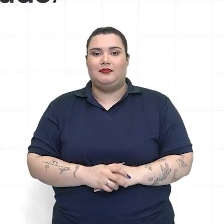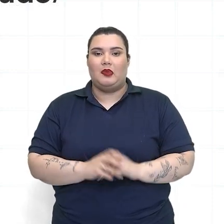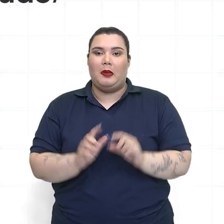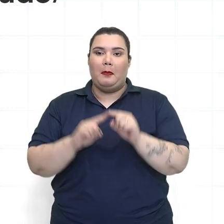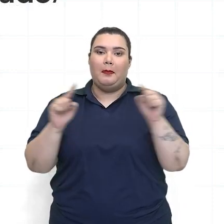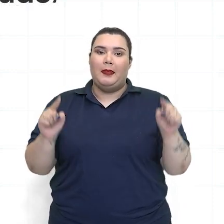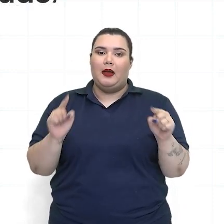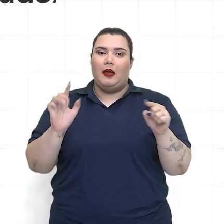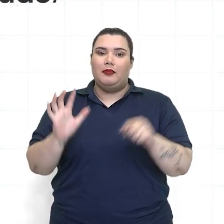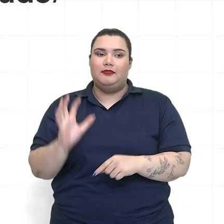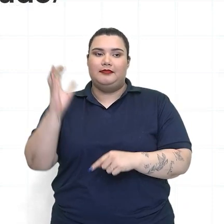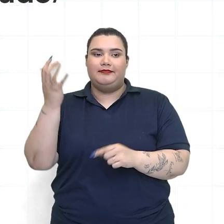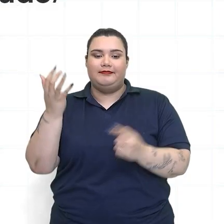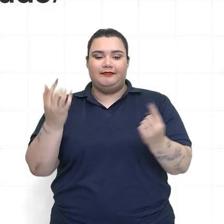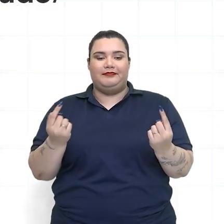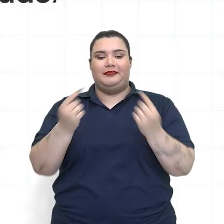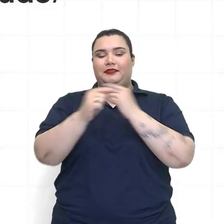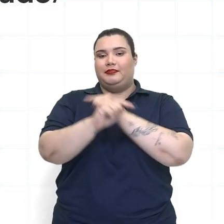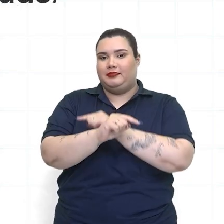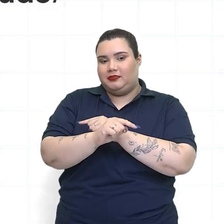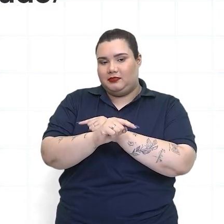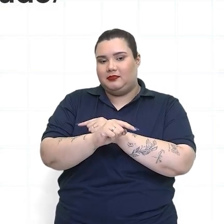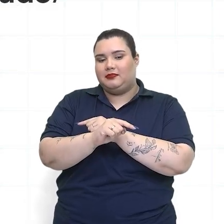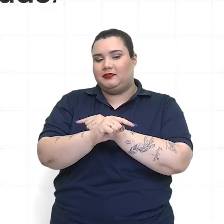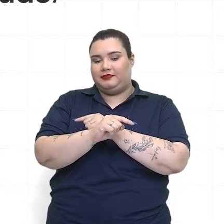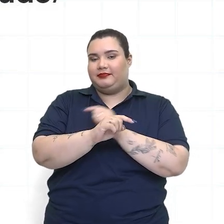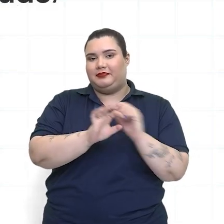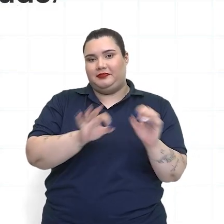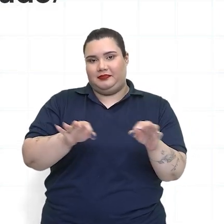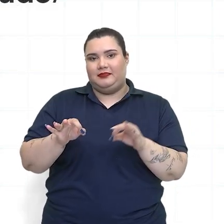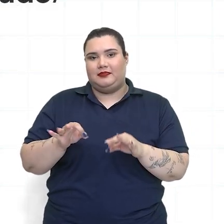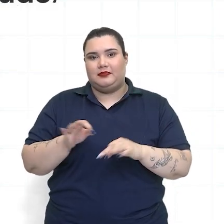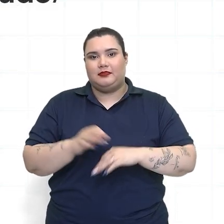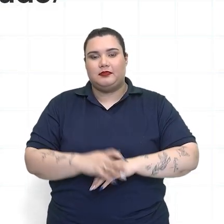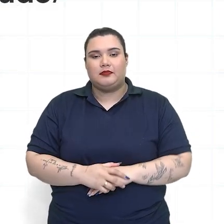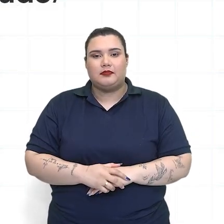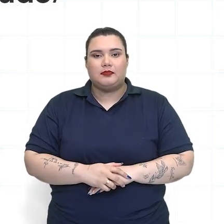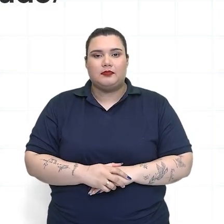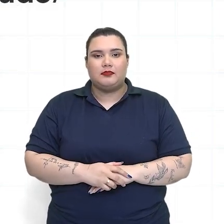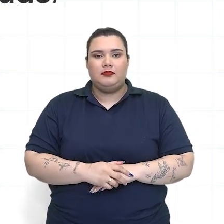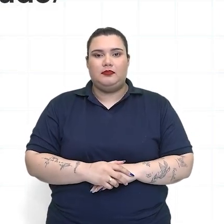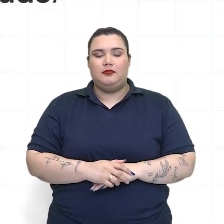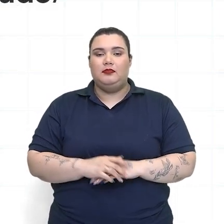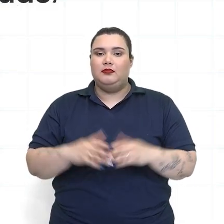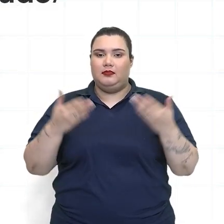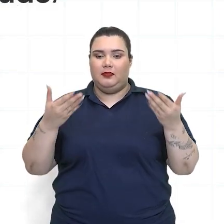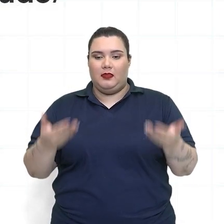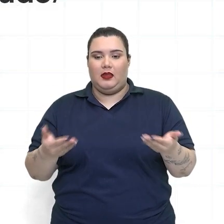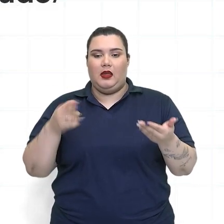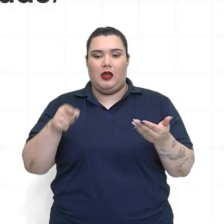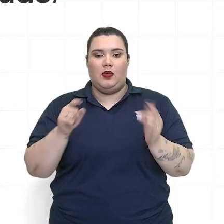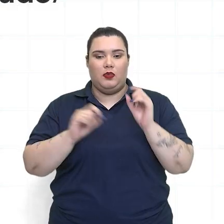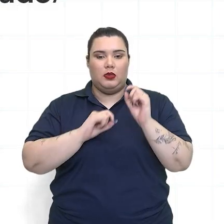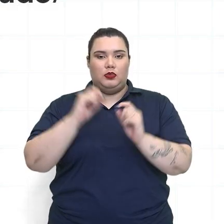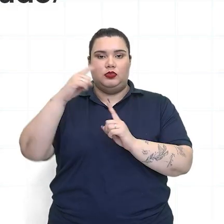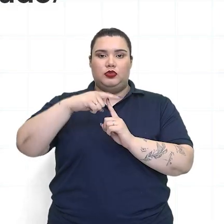o inverso, né? Acontece ao contrário daquilo que se espera. Então, esse chama-se quebra de